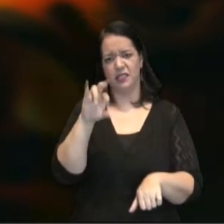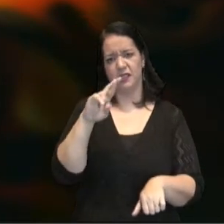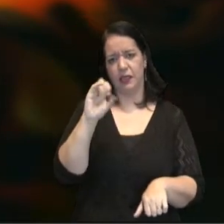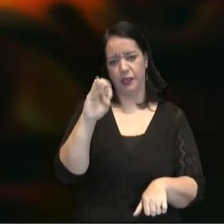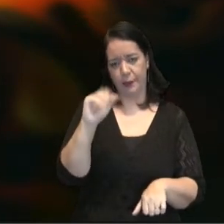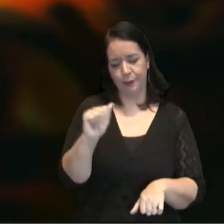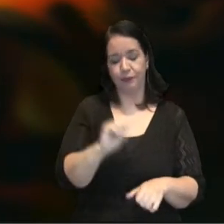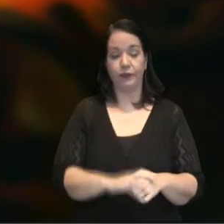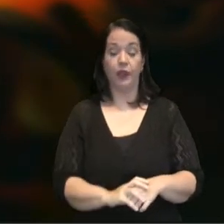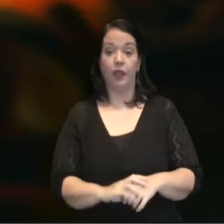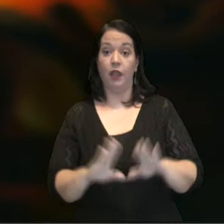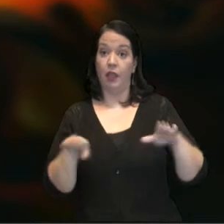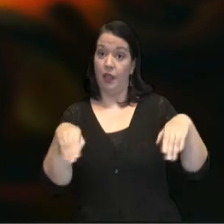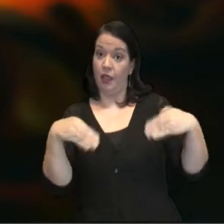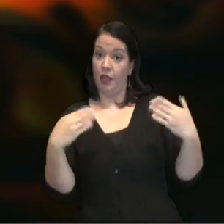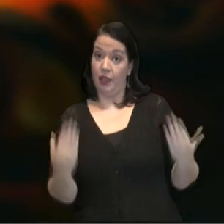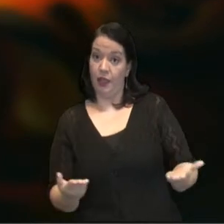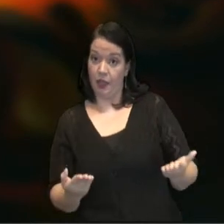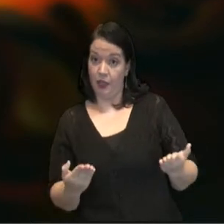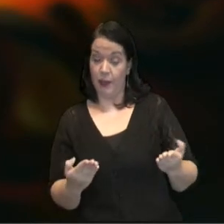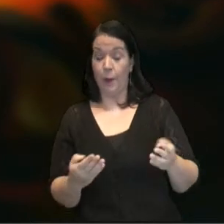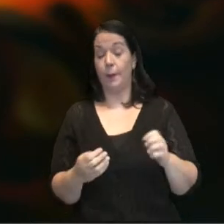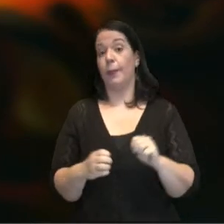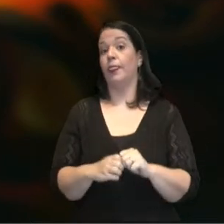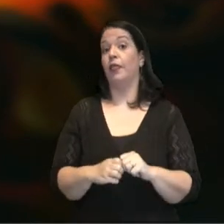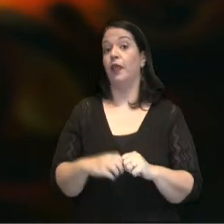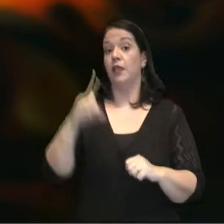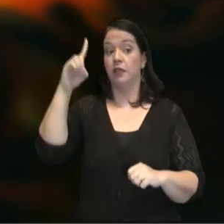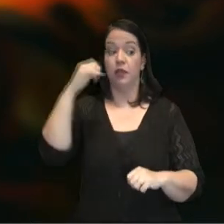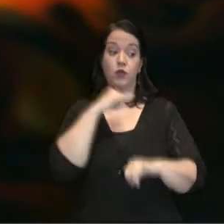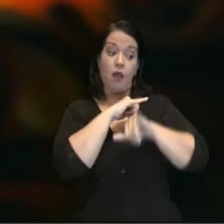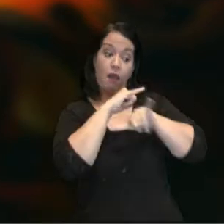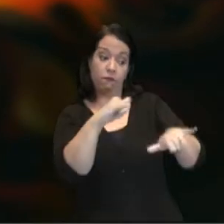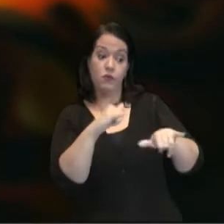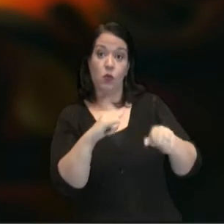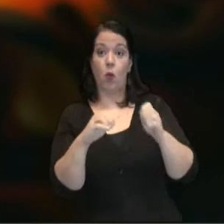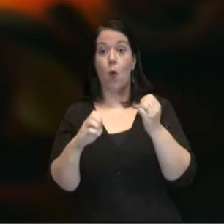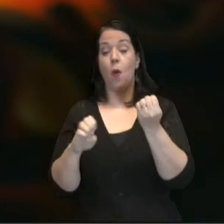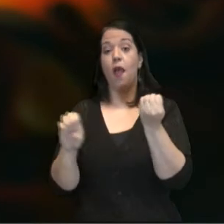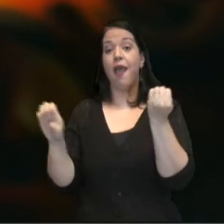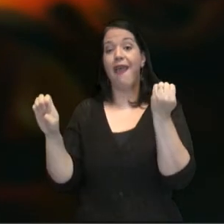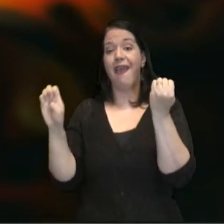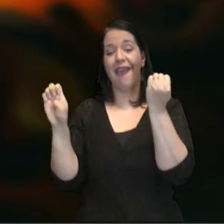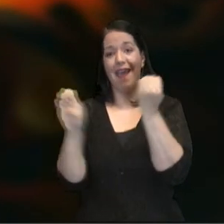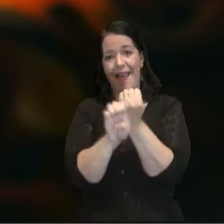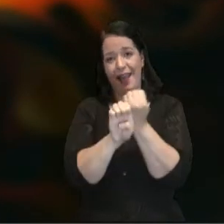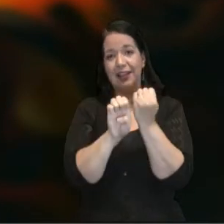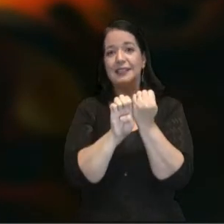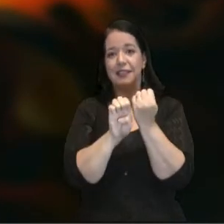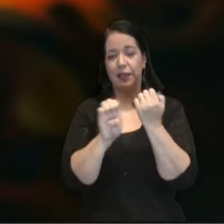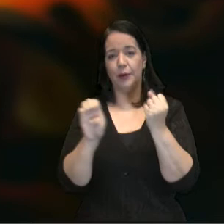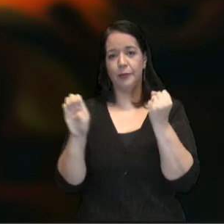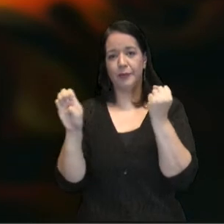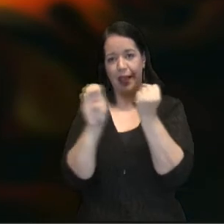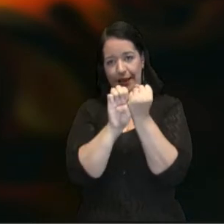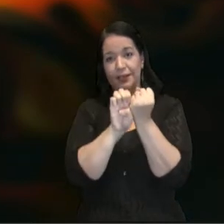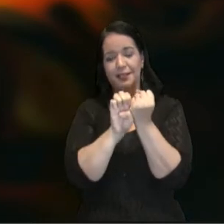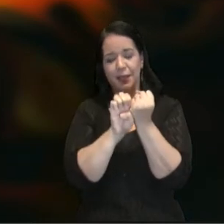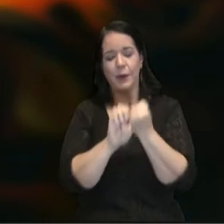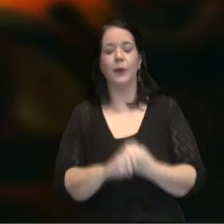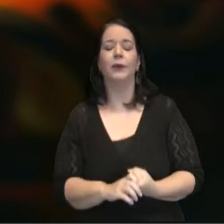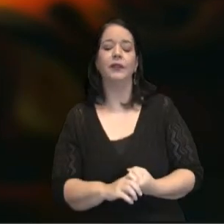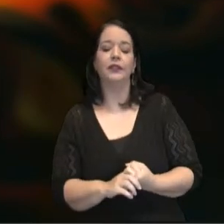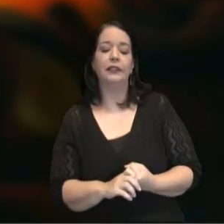passares por tal lugar, porque os sírios estão descendo para ali. E o rei de Israel enviou